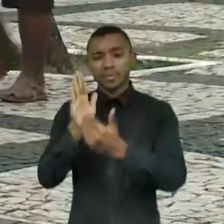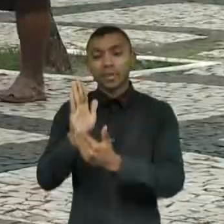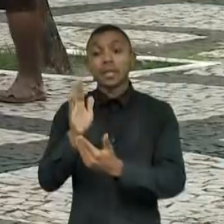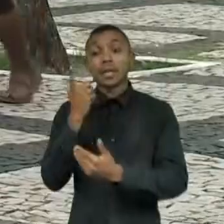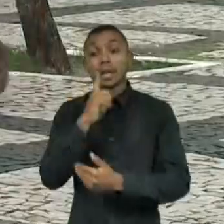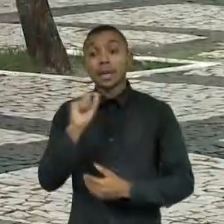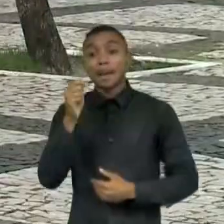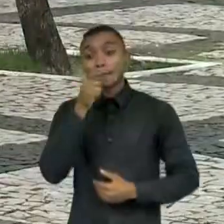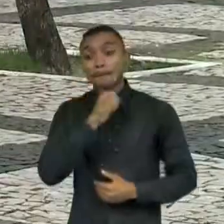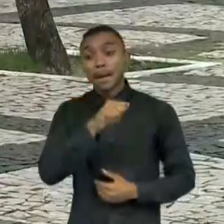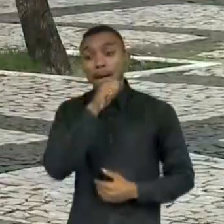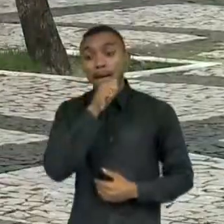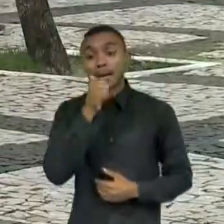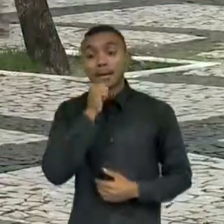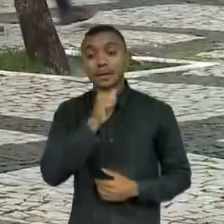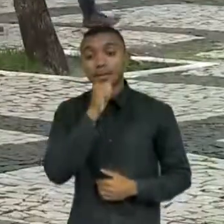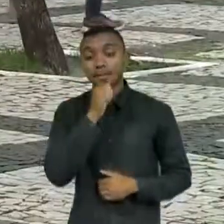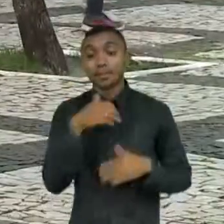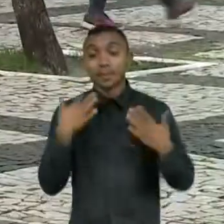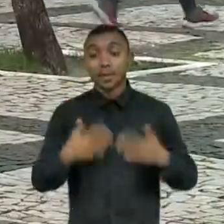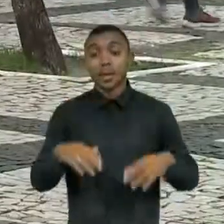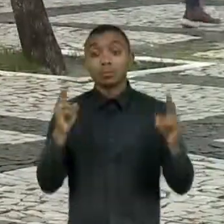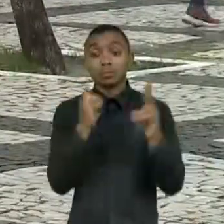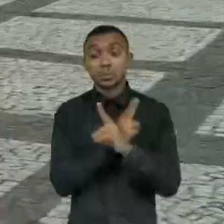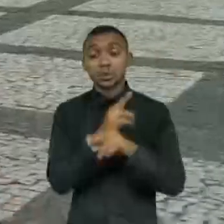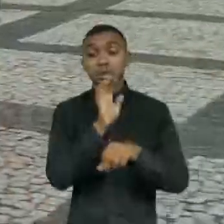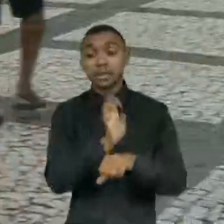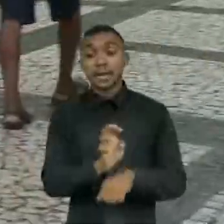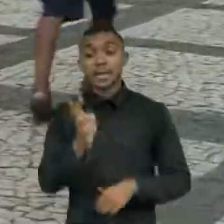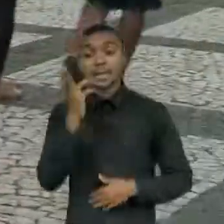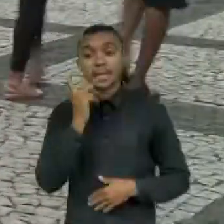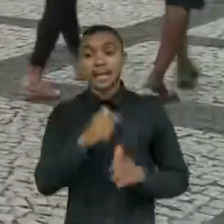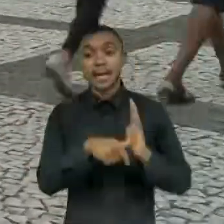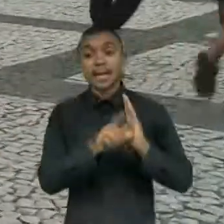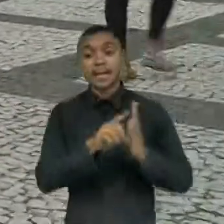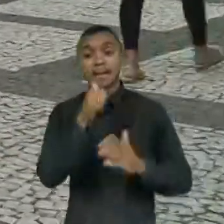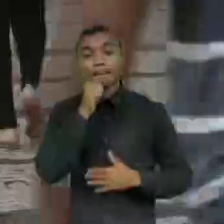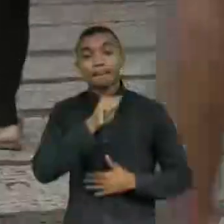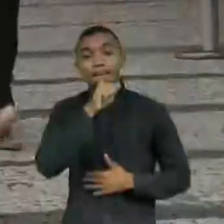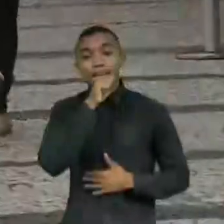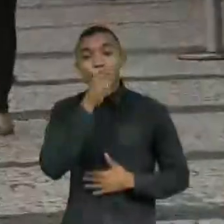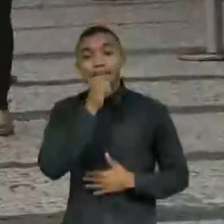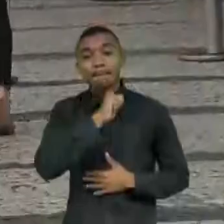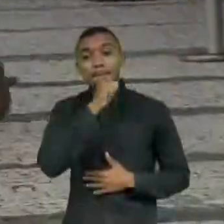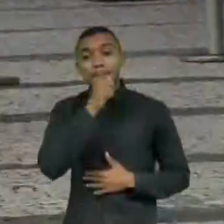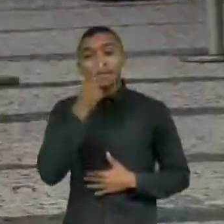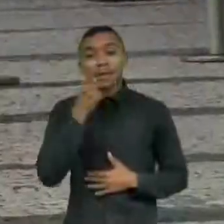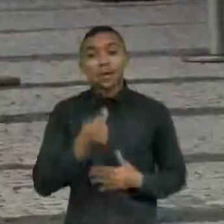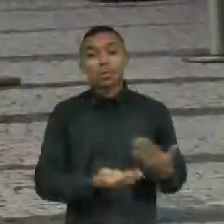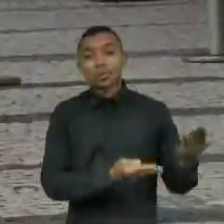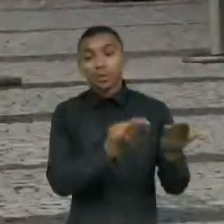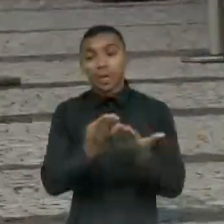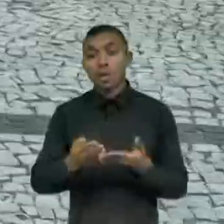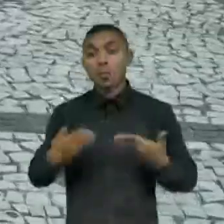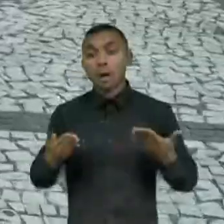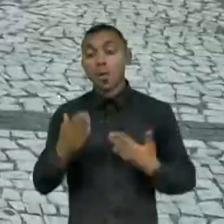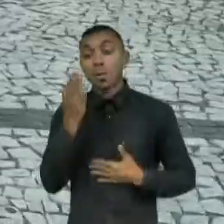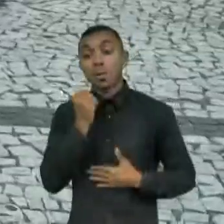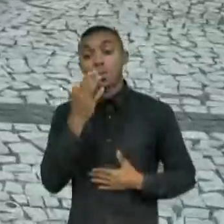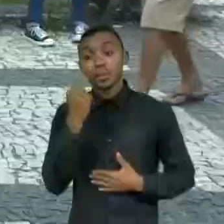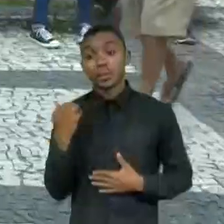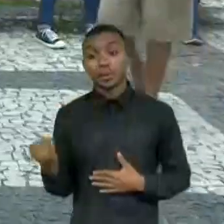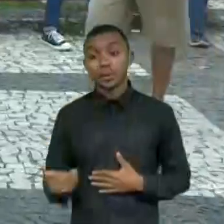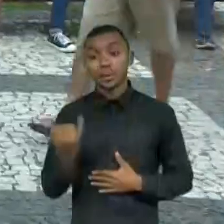pais. Com os dados alarmantes do Ceará, as mães têm apontado os cuidados e a importância da alimentação dos